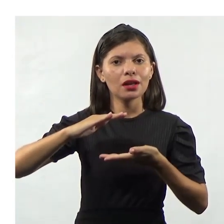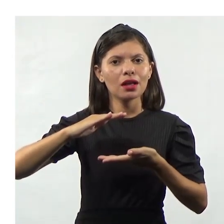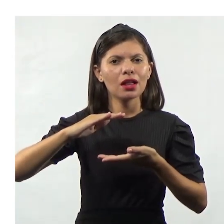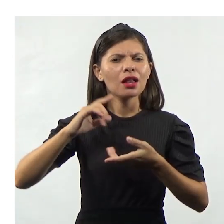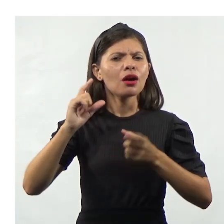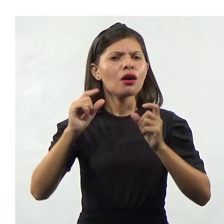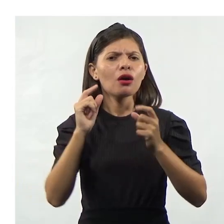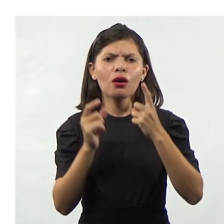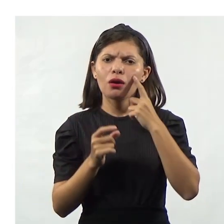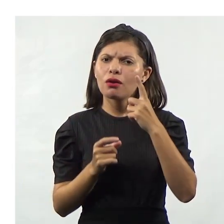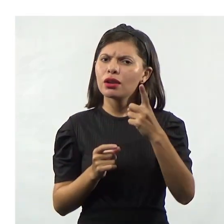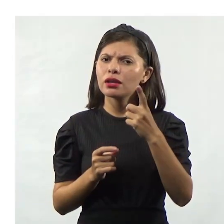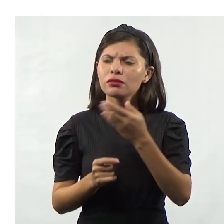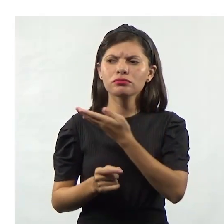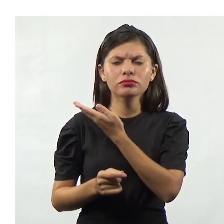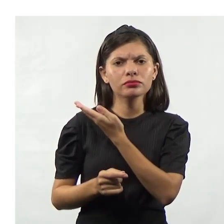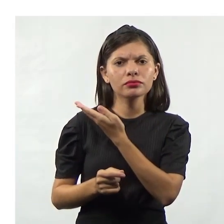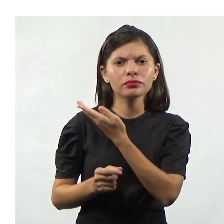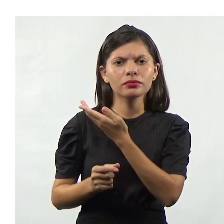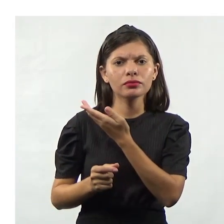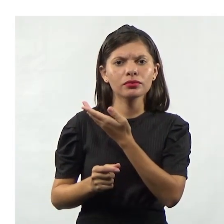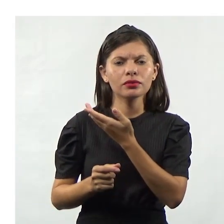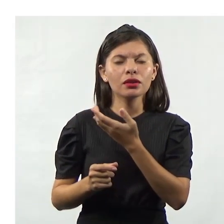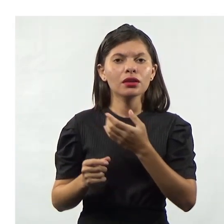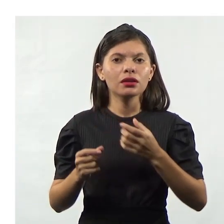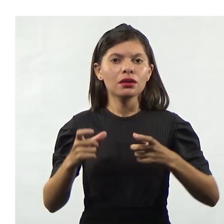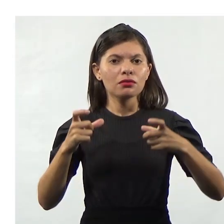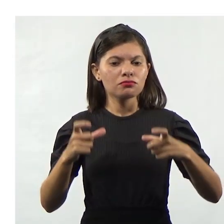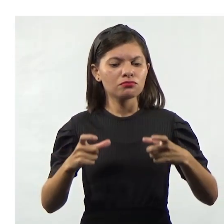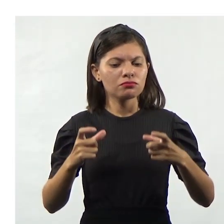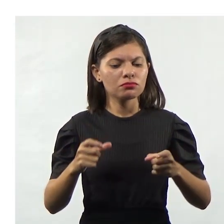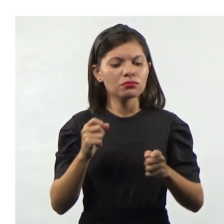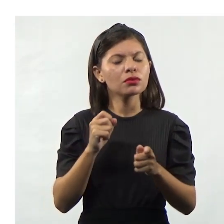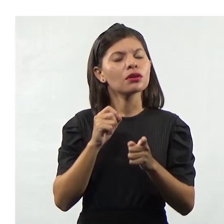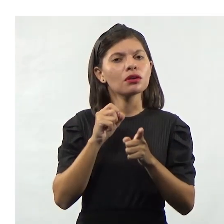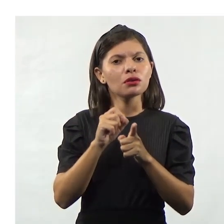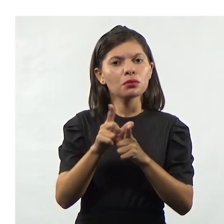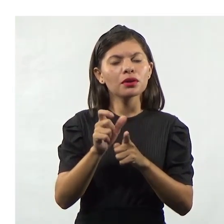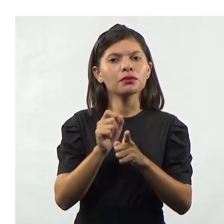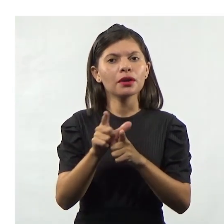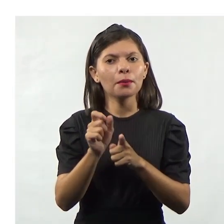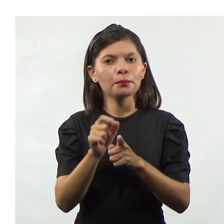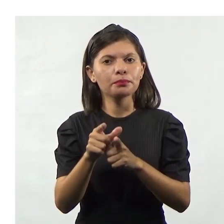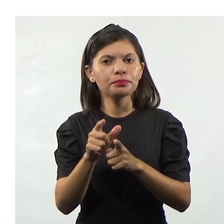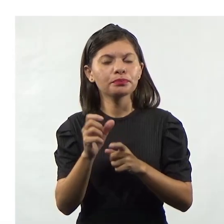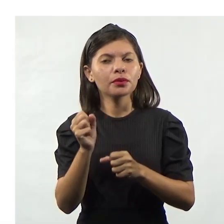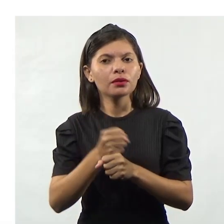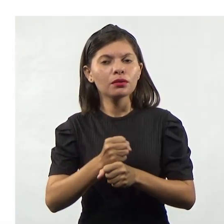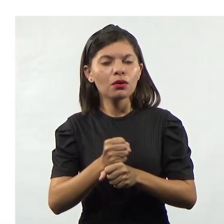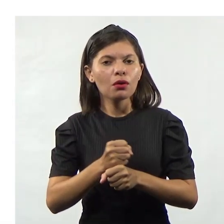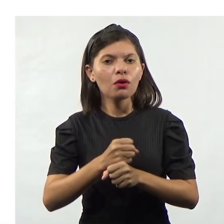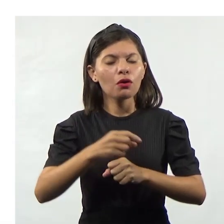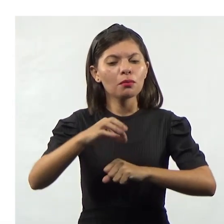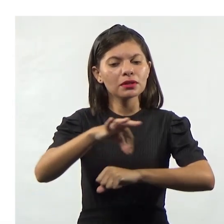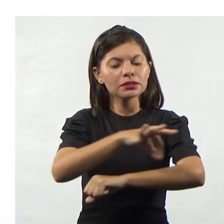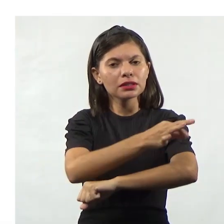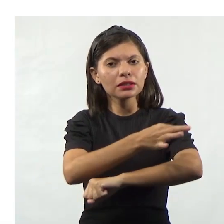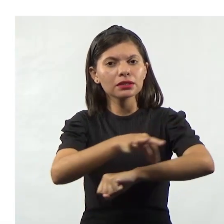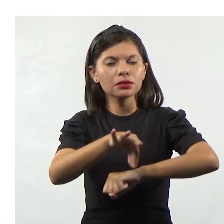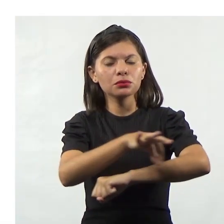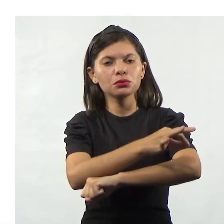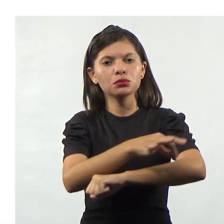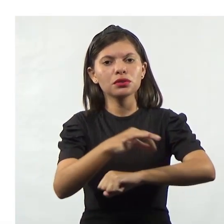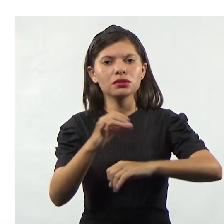compra, inclusive por encomenda, locação, olha a locação aí, gente, que é popularmente o aluguel. Realização de obras